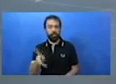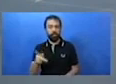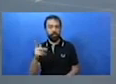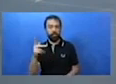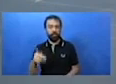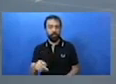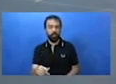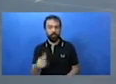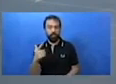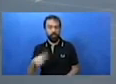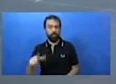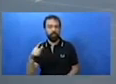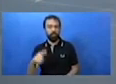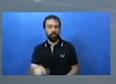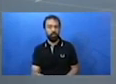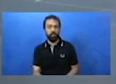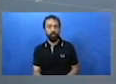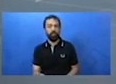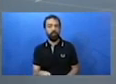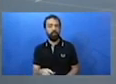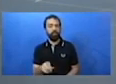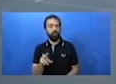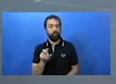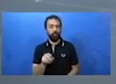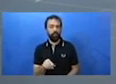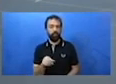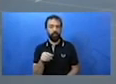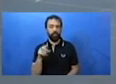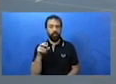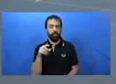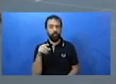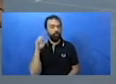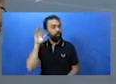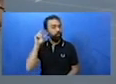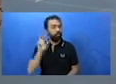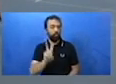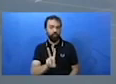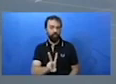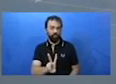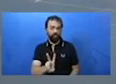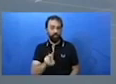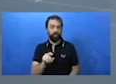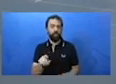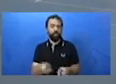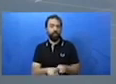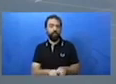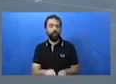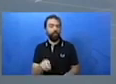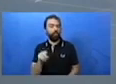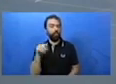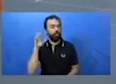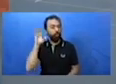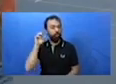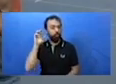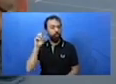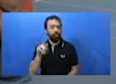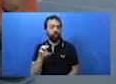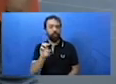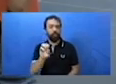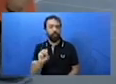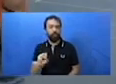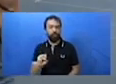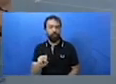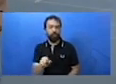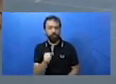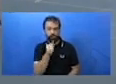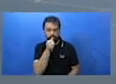repetem são os sons de V e os sons de S, como em morcego e sangrar. As letras C,